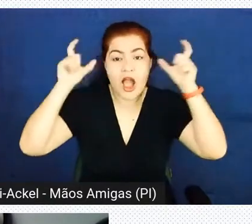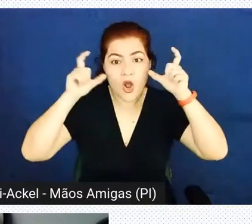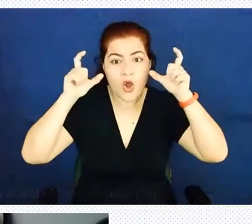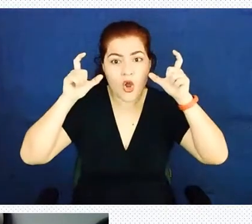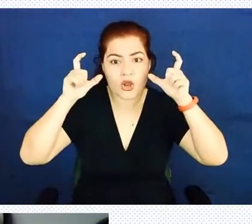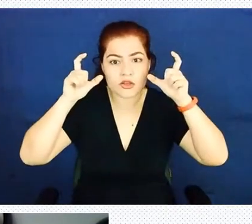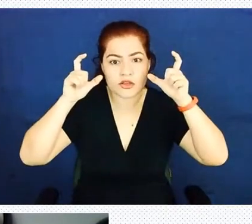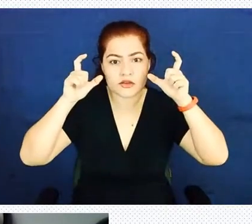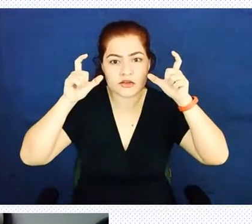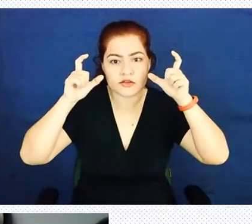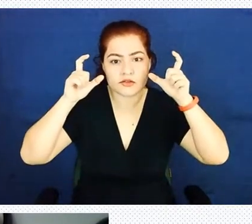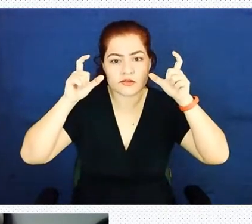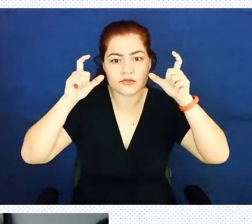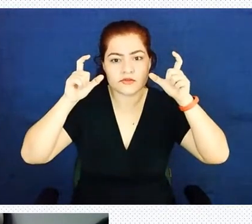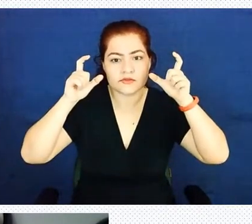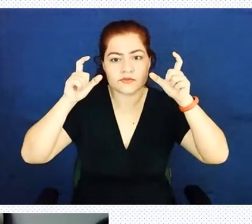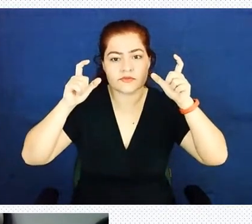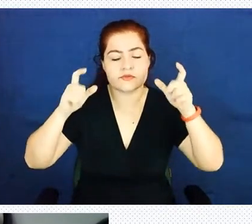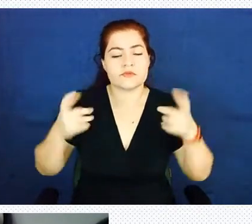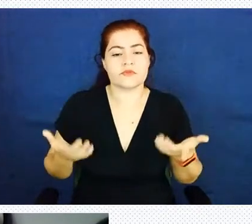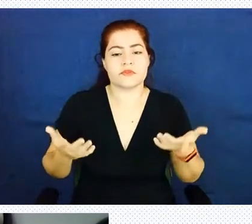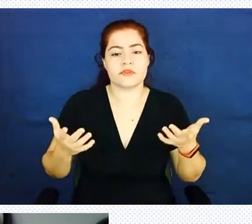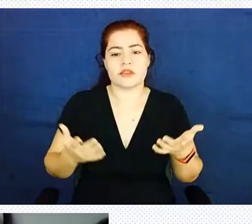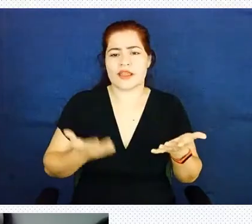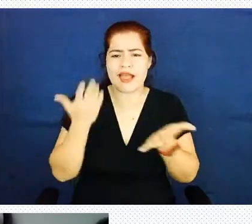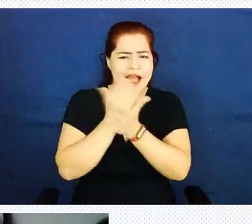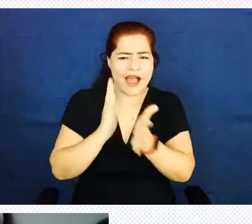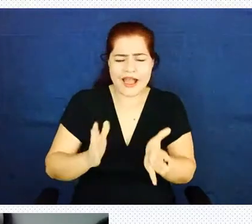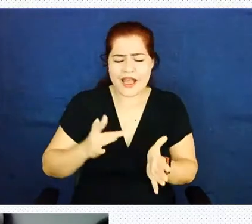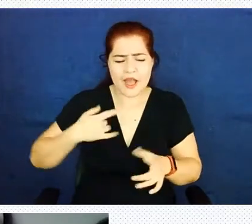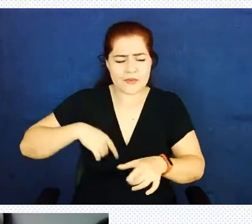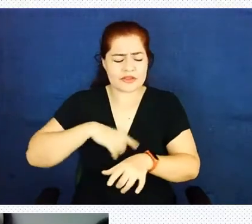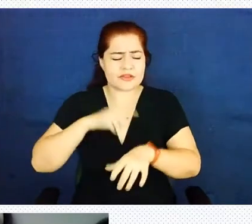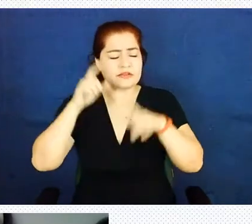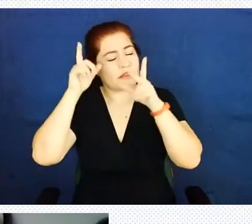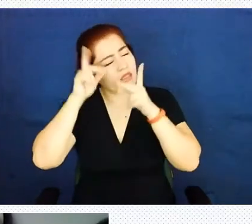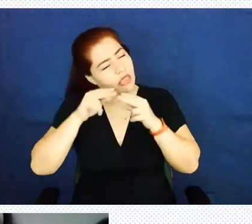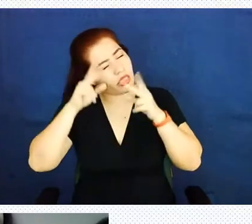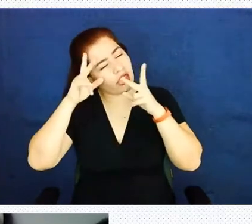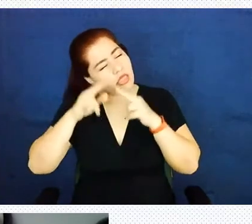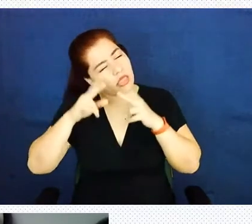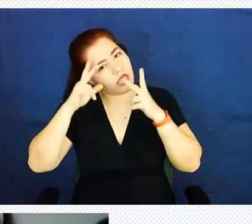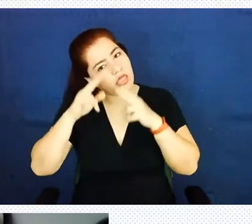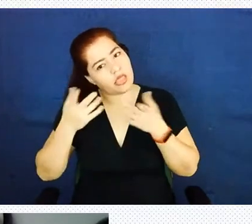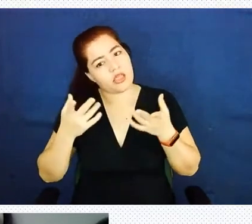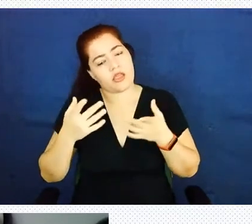acordemos, saiamos desse sono, desse torpor, não é? Moral,